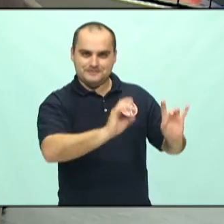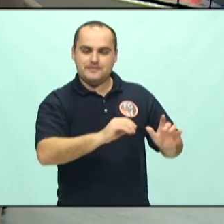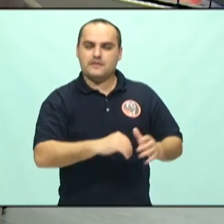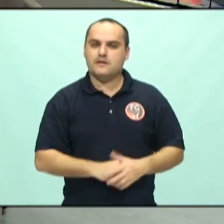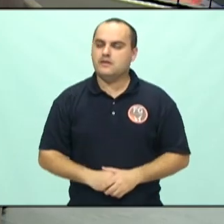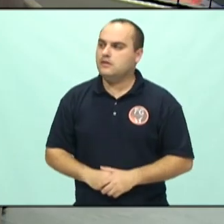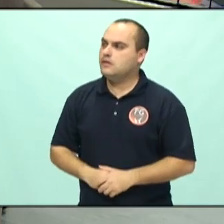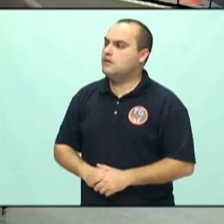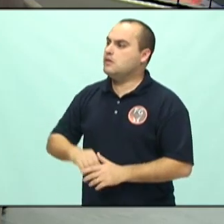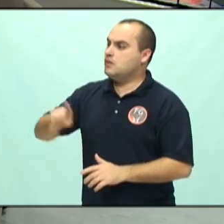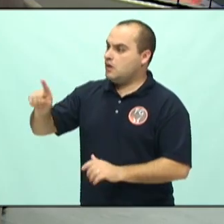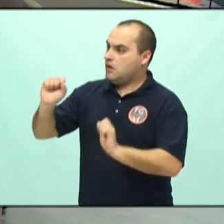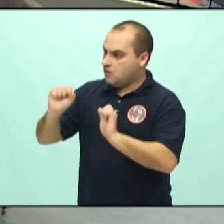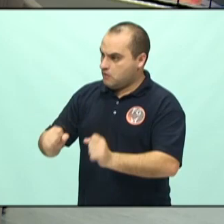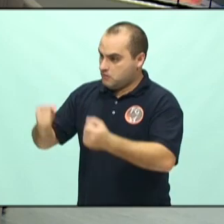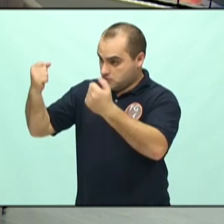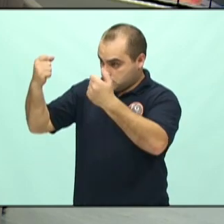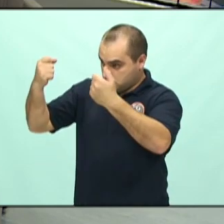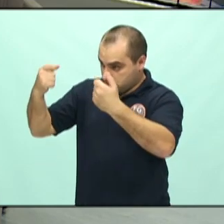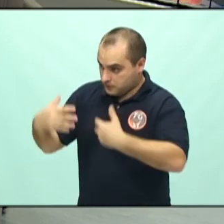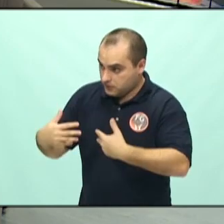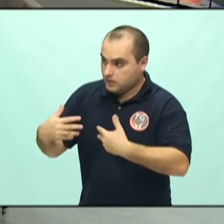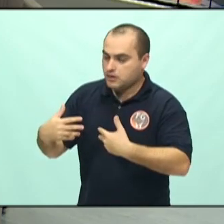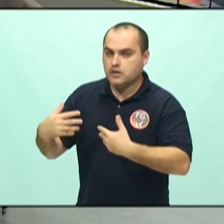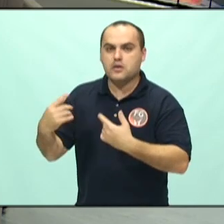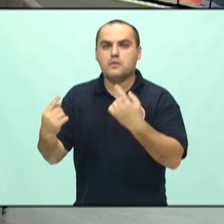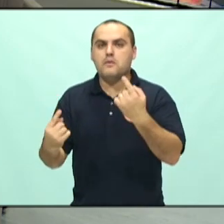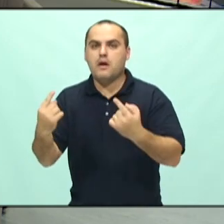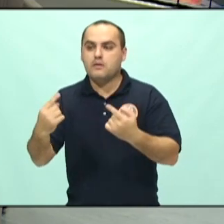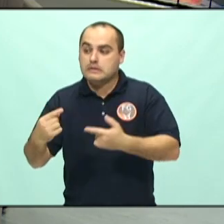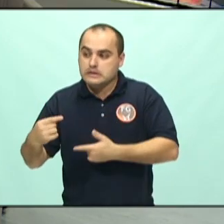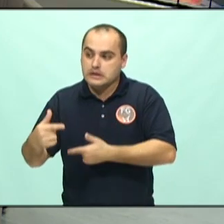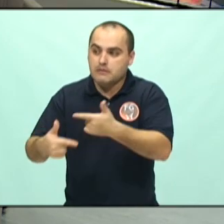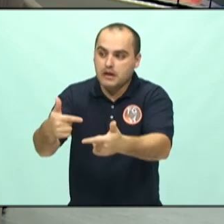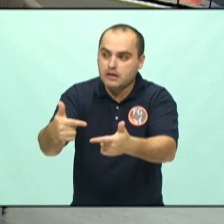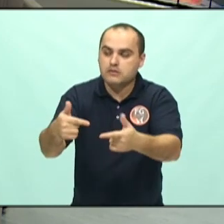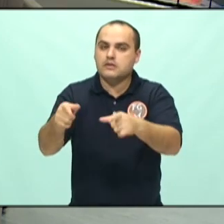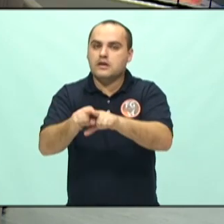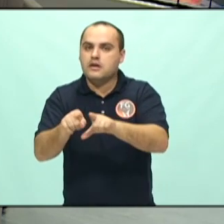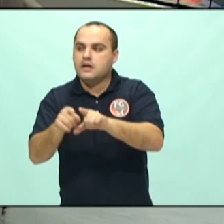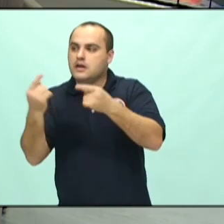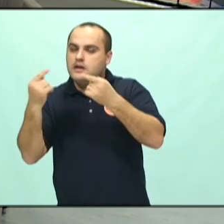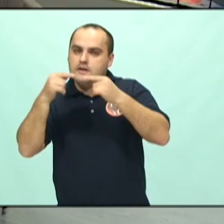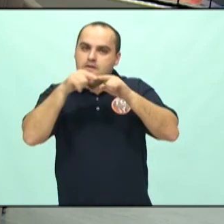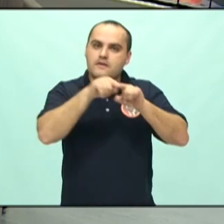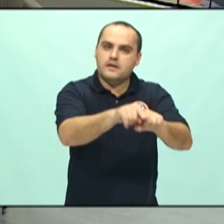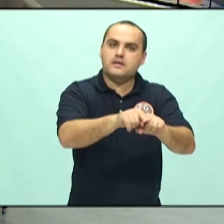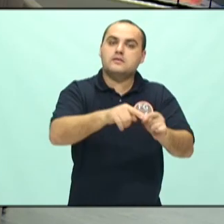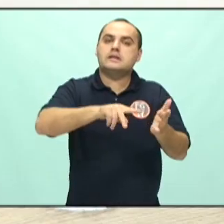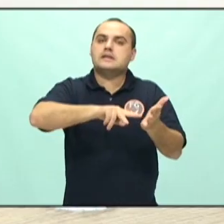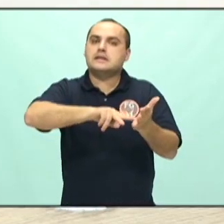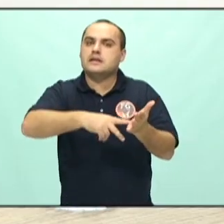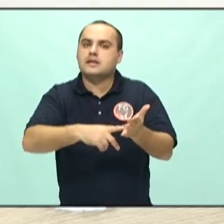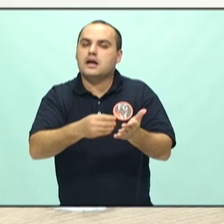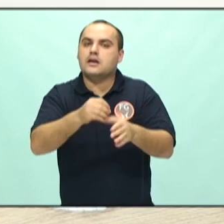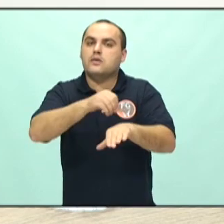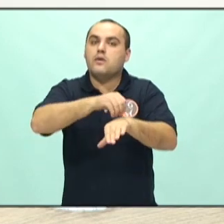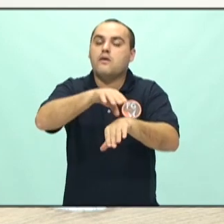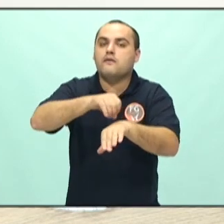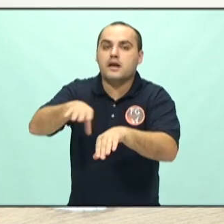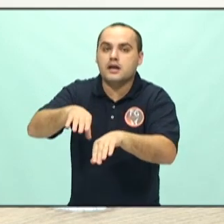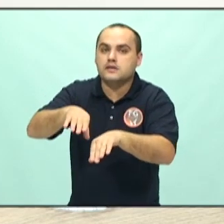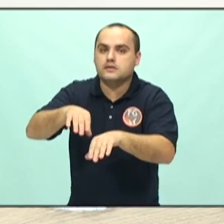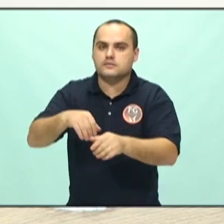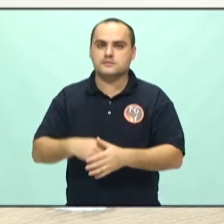para a gente quais convênios e serviços o Sindifós oferece hoje aos seus filiados? Então vamos lá, nós temos